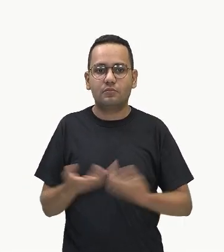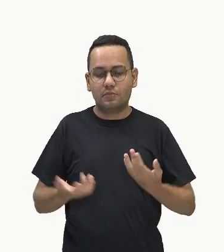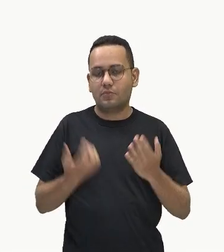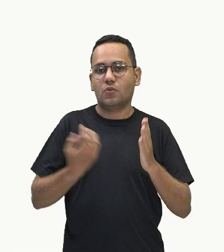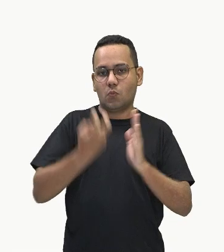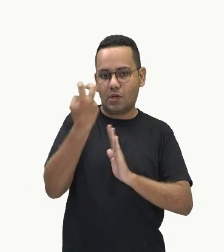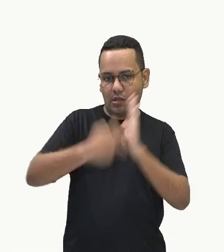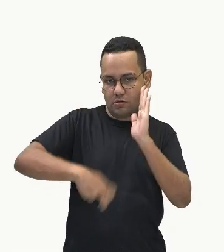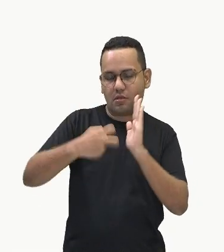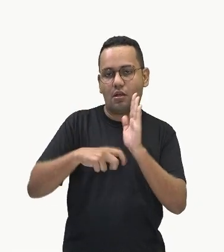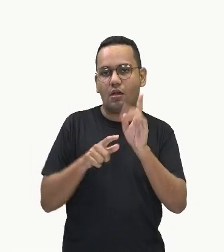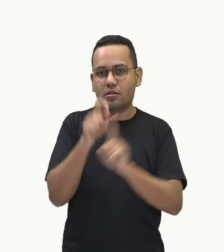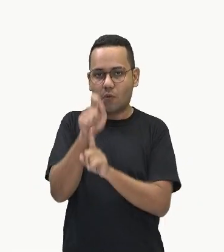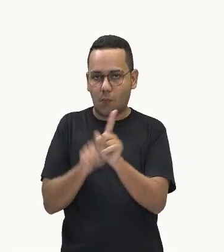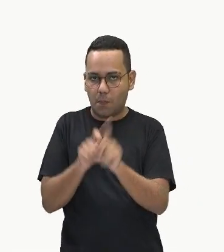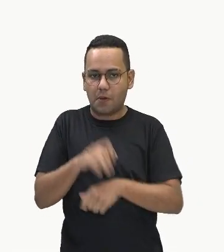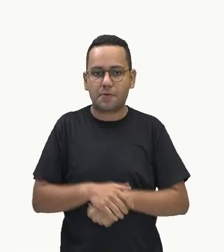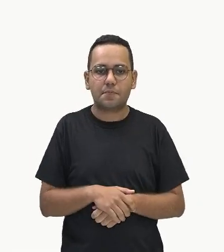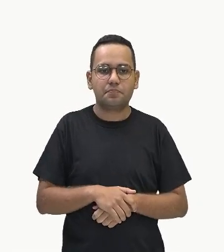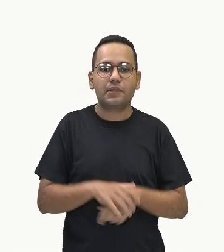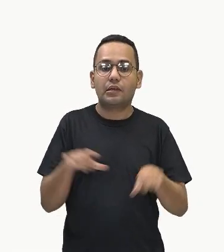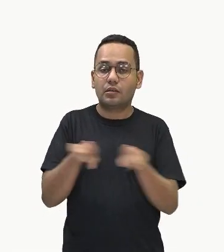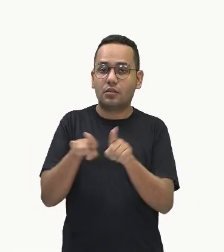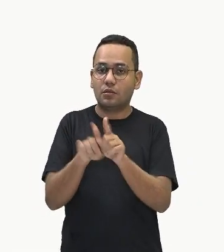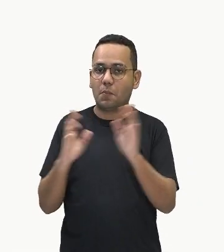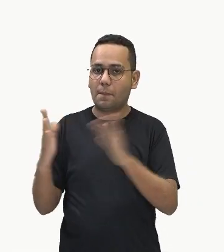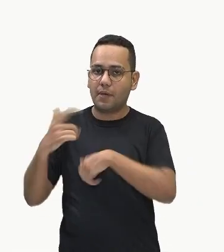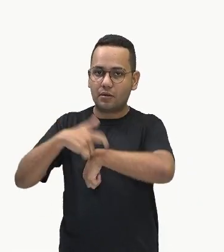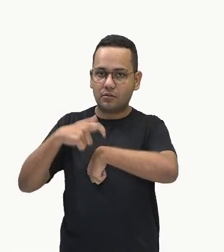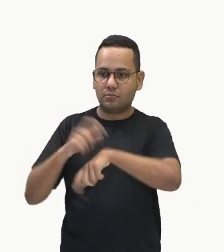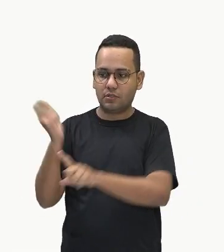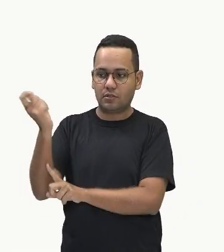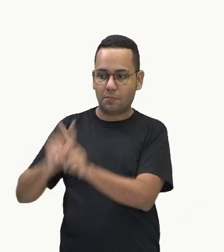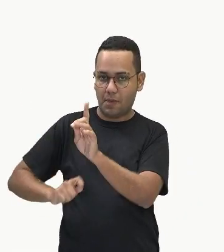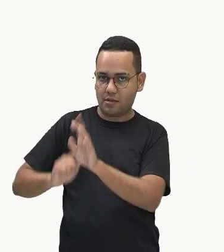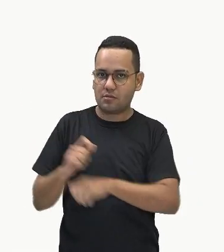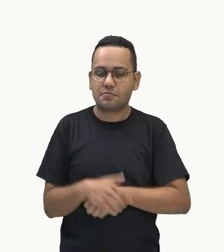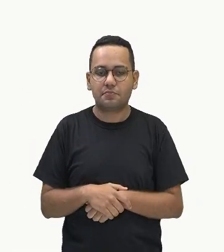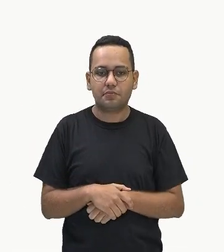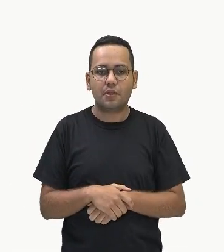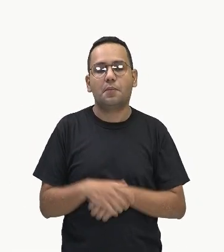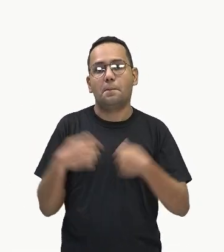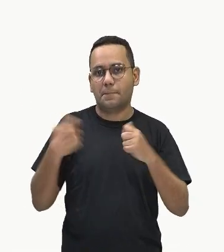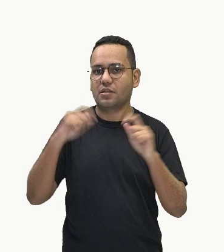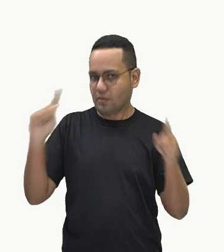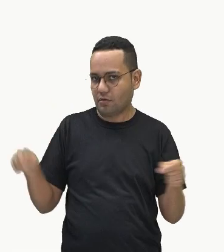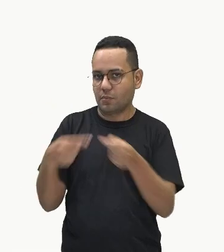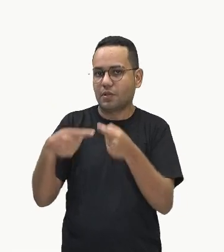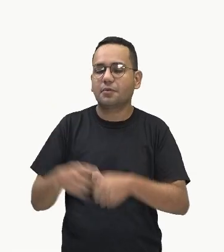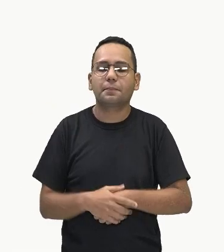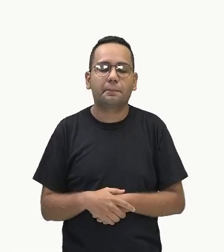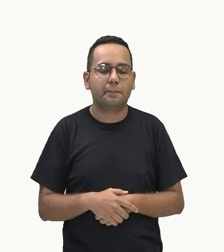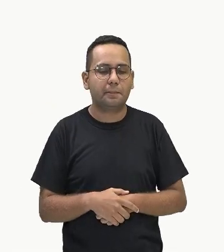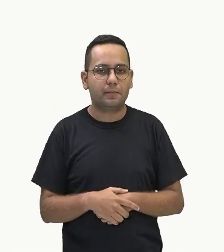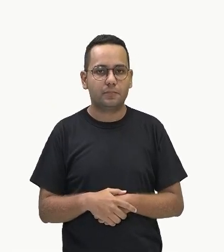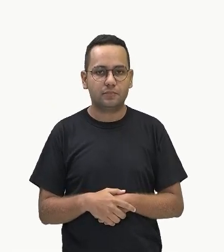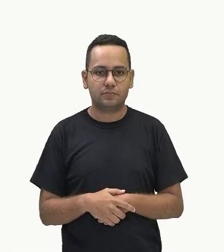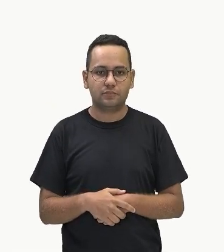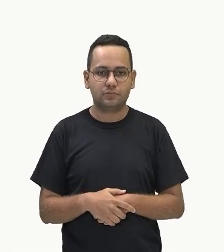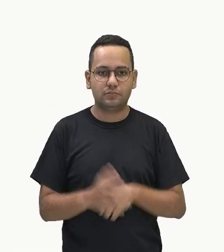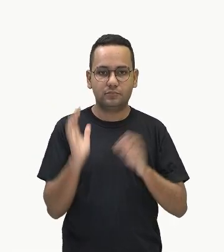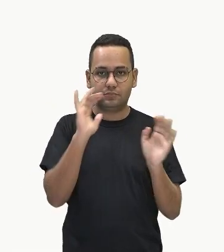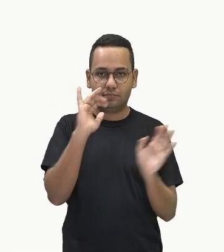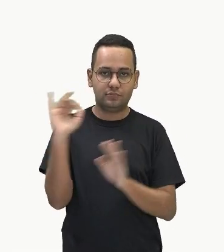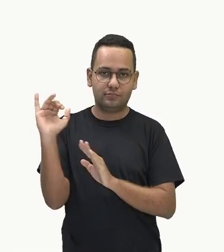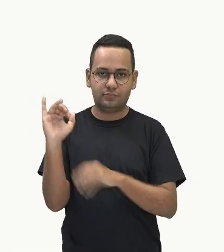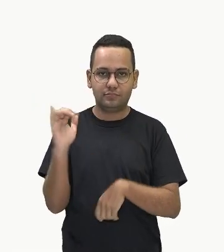mês, né, com a minha medida do tempo aqui, que está em meses. Ela sempre vai ter que estar igual, tá bom? Vamos aqui ao nosso